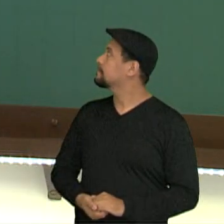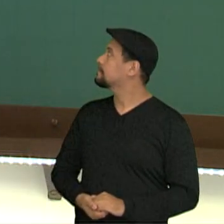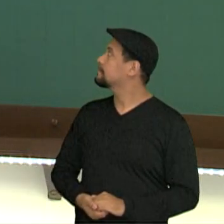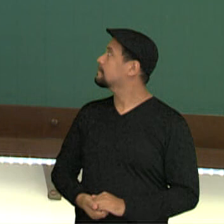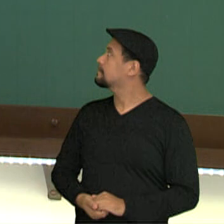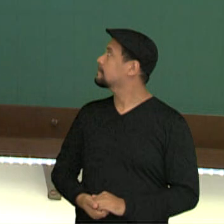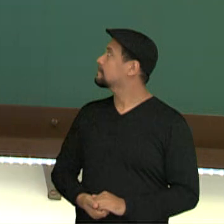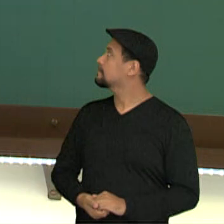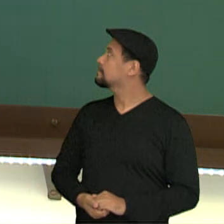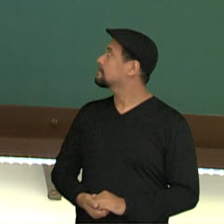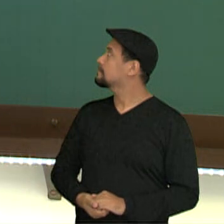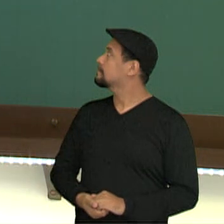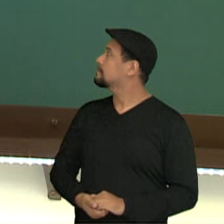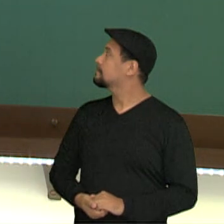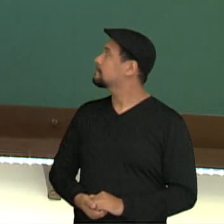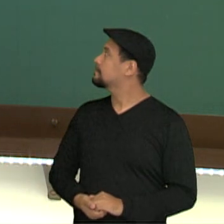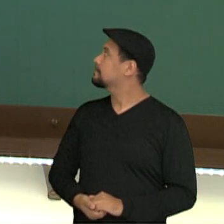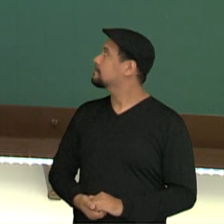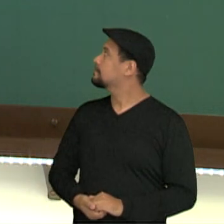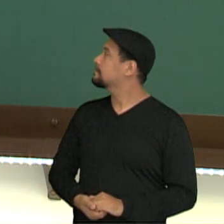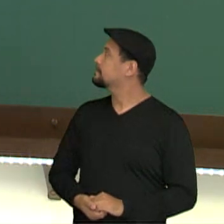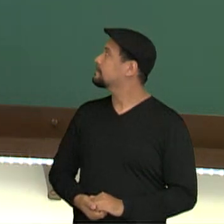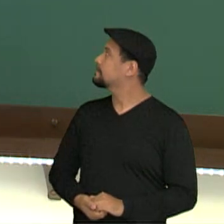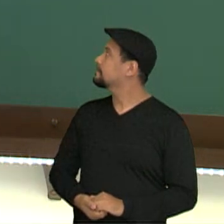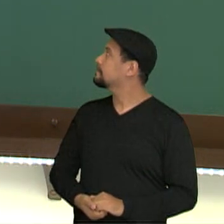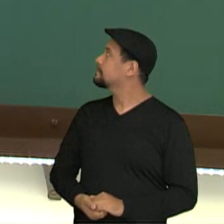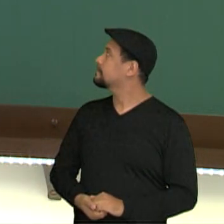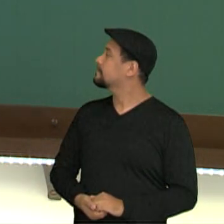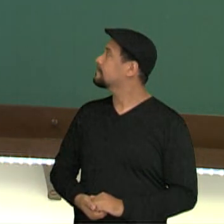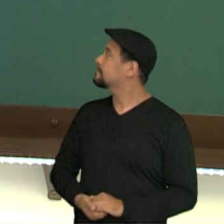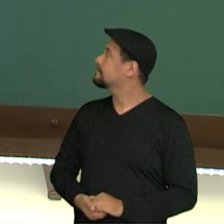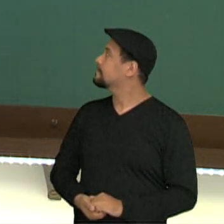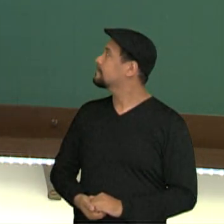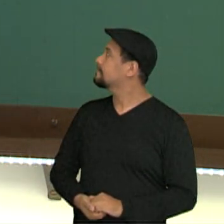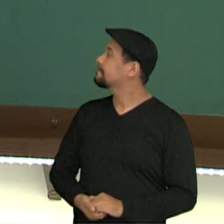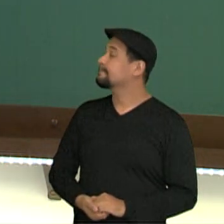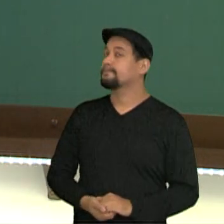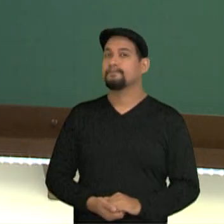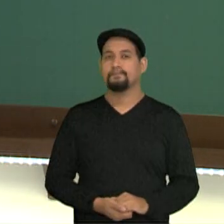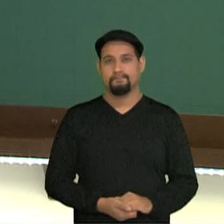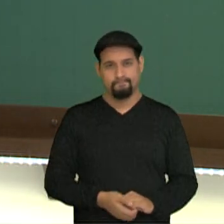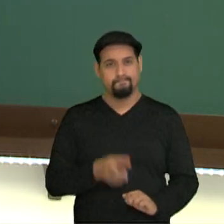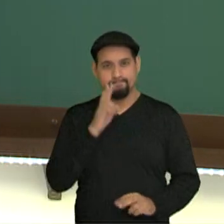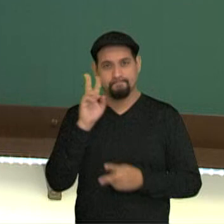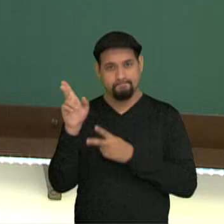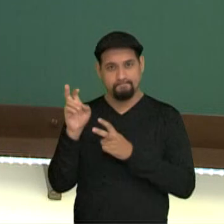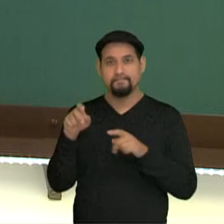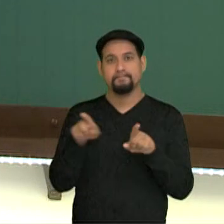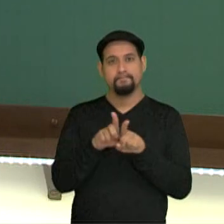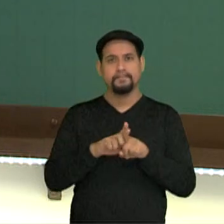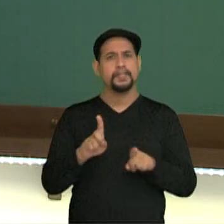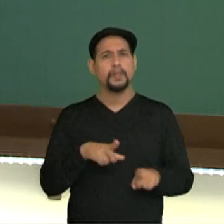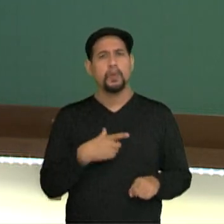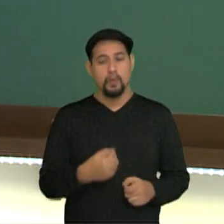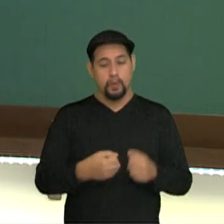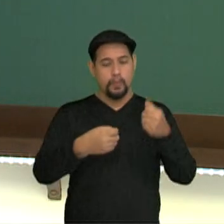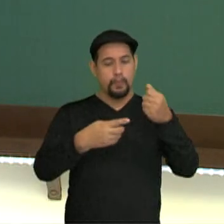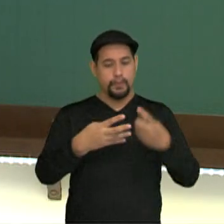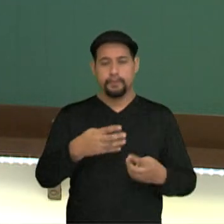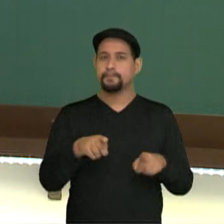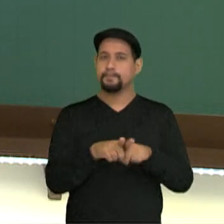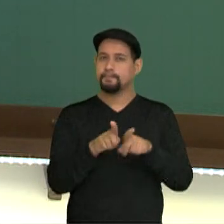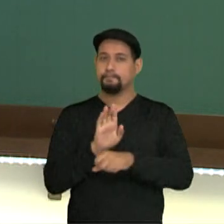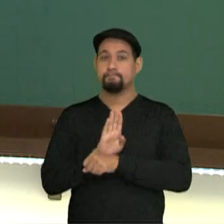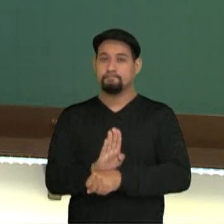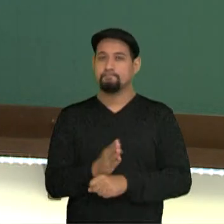teaching now. They are in the pub. They are talking and laughing. Então, mais uma situação, mais um pequeno parágrafo para